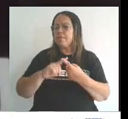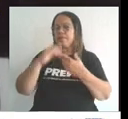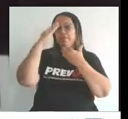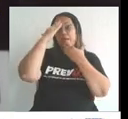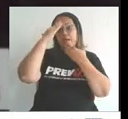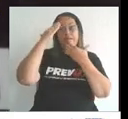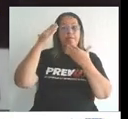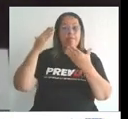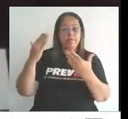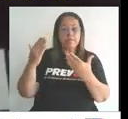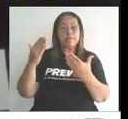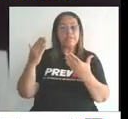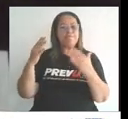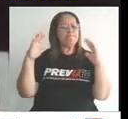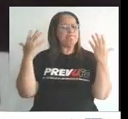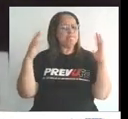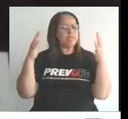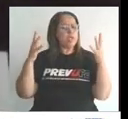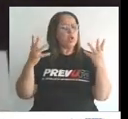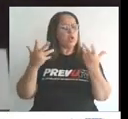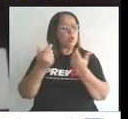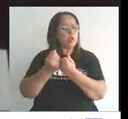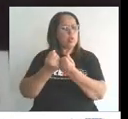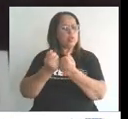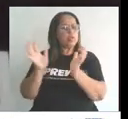falar. E também quero agradecer